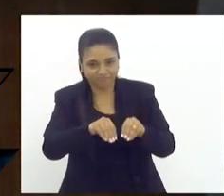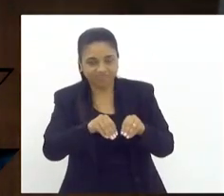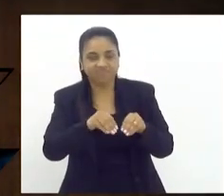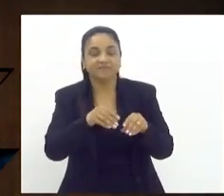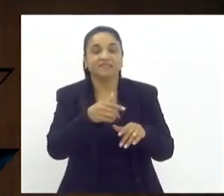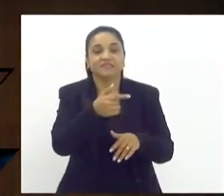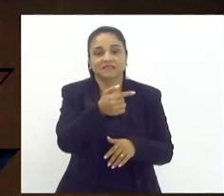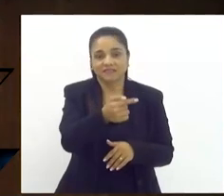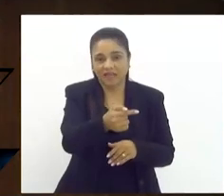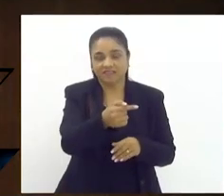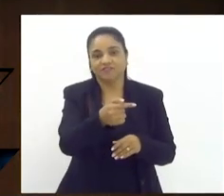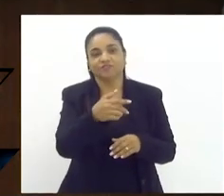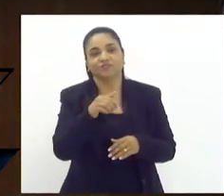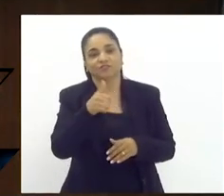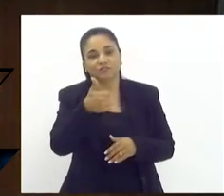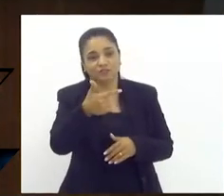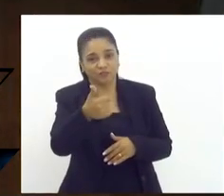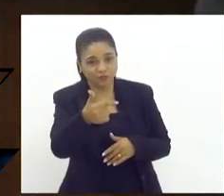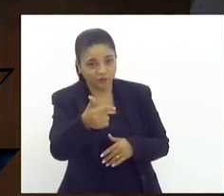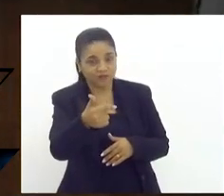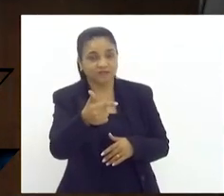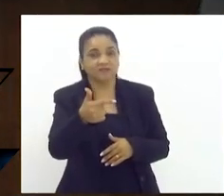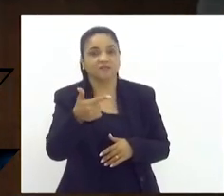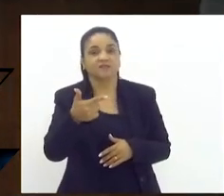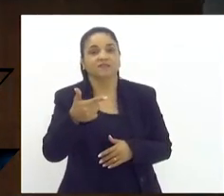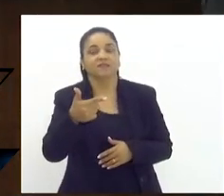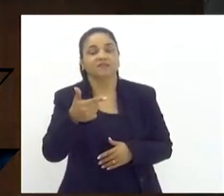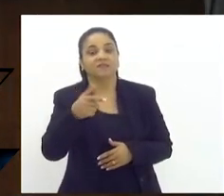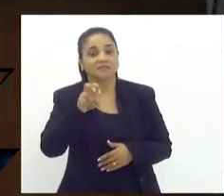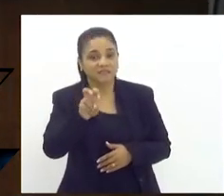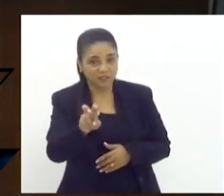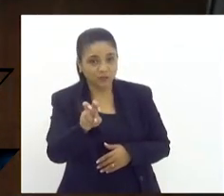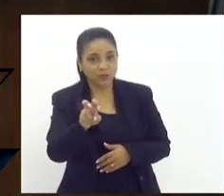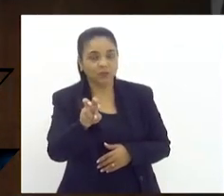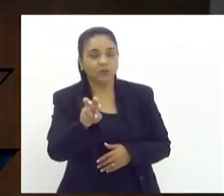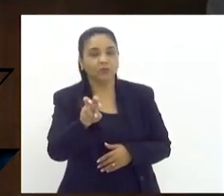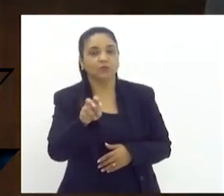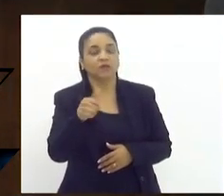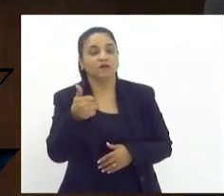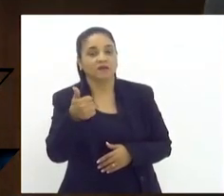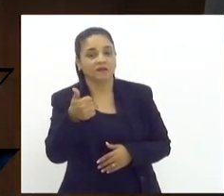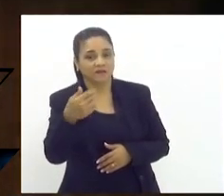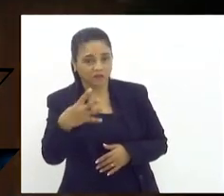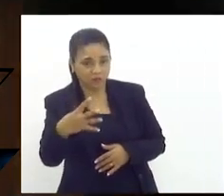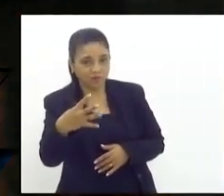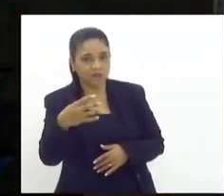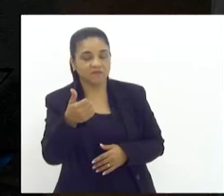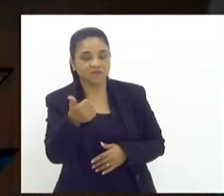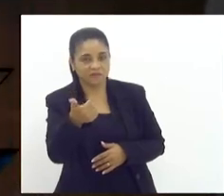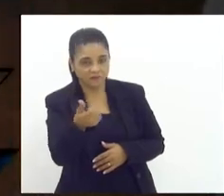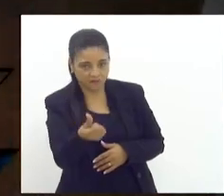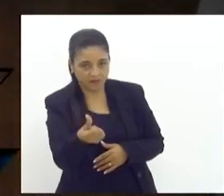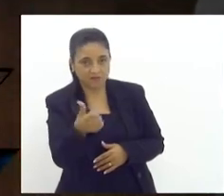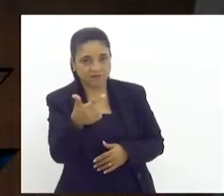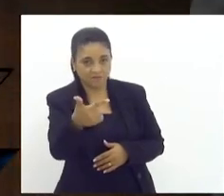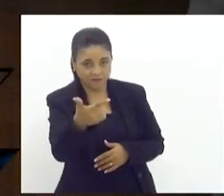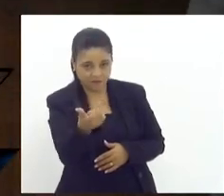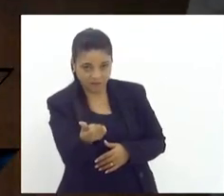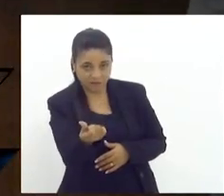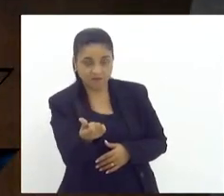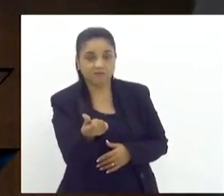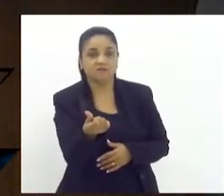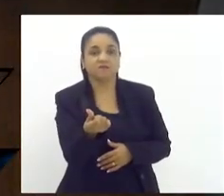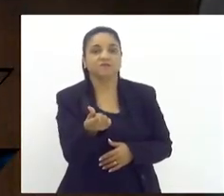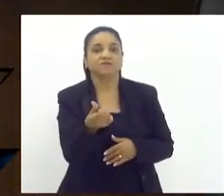número 7 número 12 pela rejeição da emenda número 5 números 14 16 e 26 pela